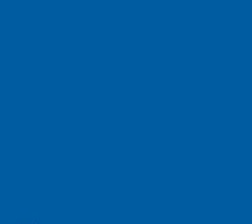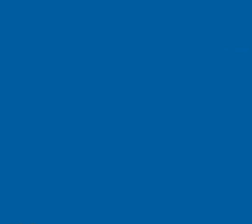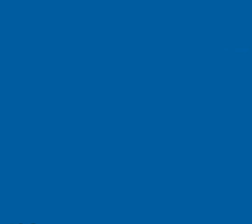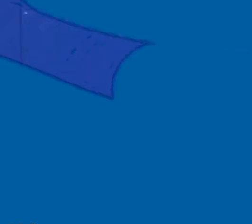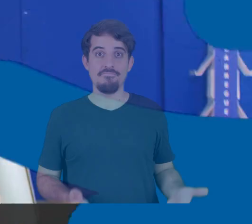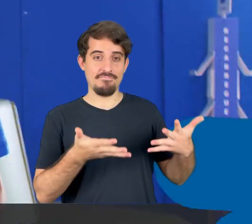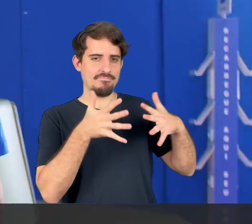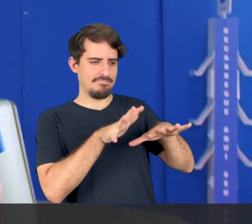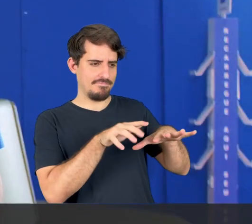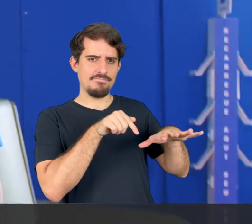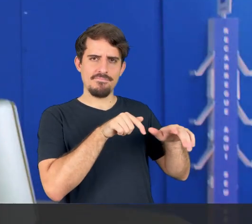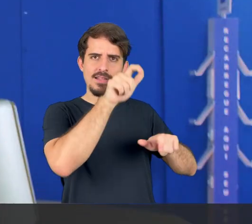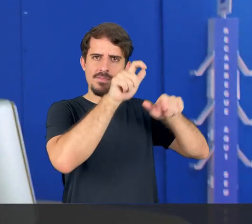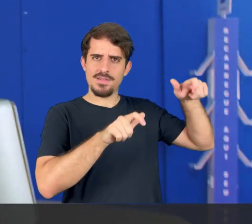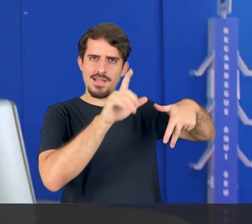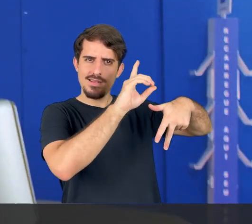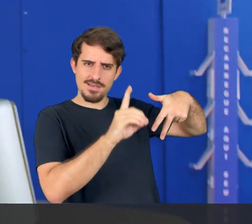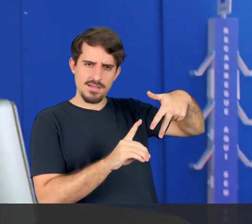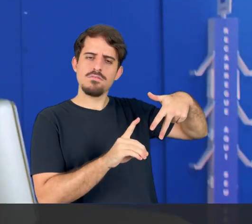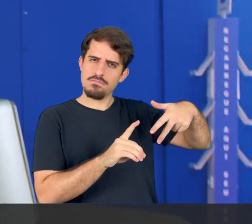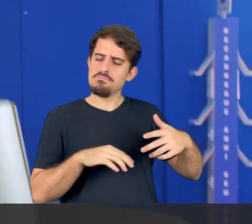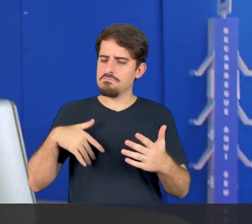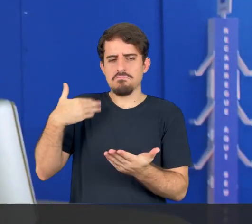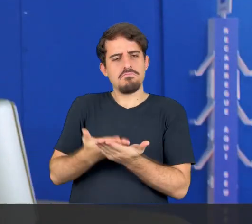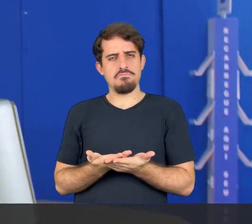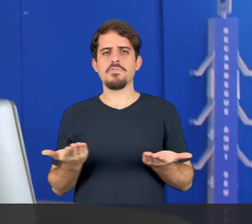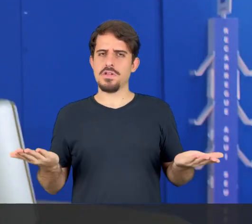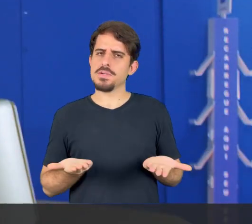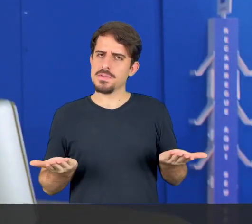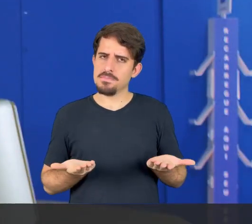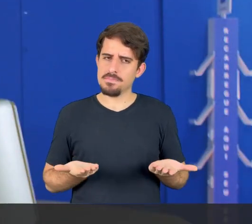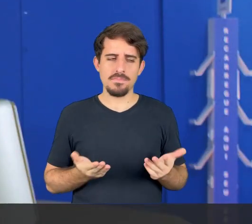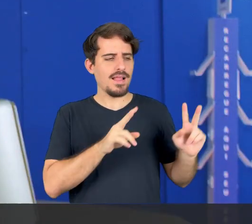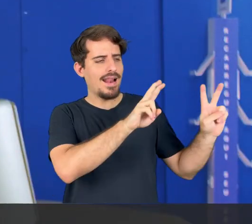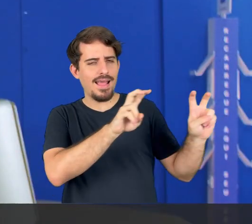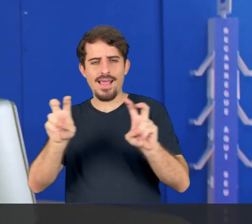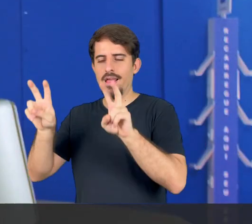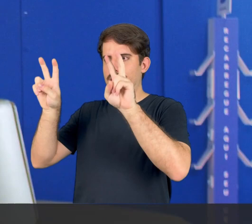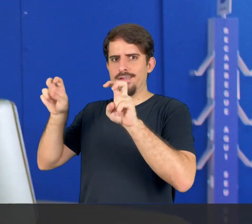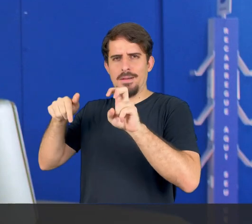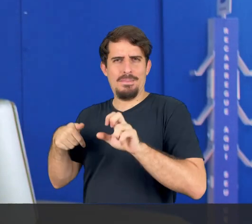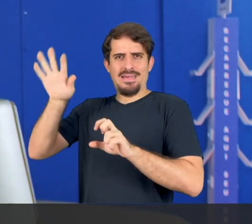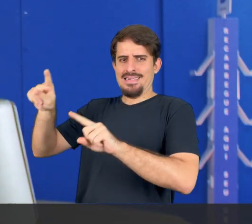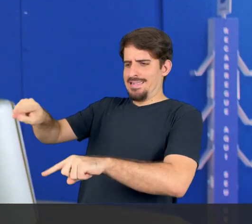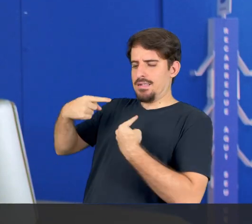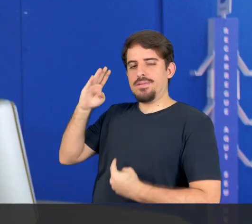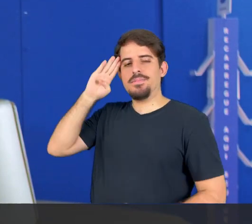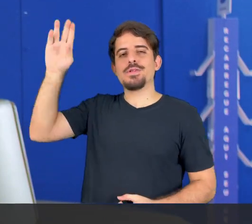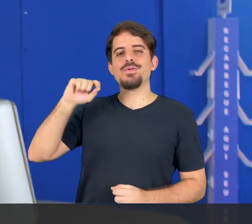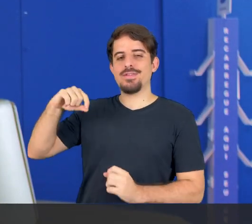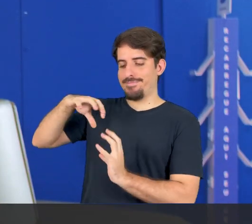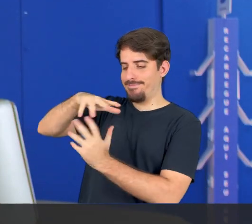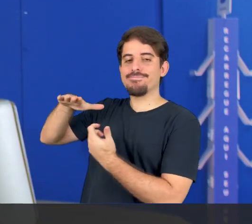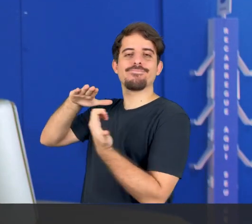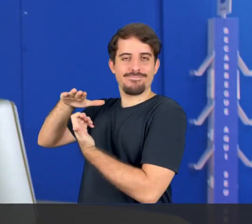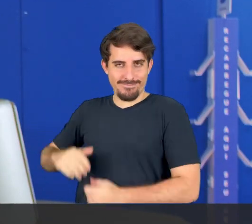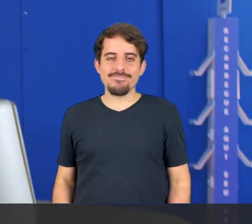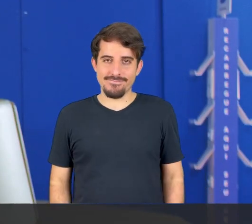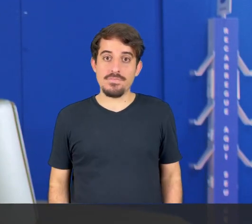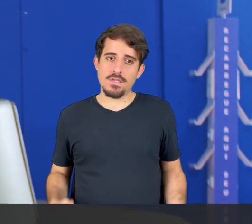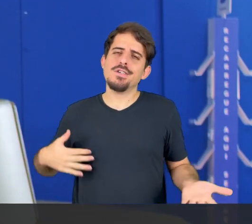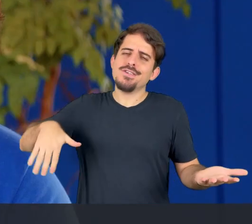A inclusão da pessoa com deficiência ainda é, nos dias de hoje, um dos temas mais desafiadores, principalmente no